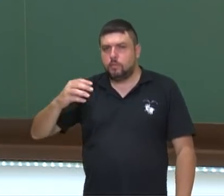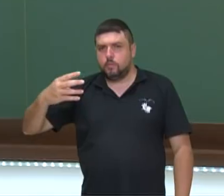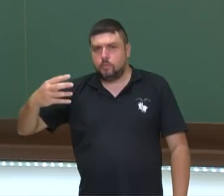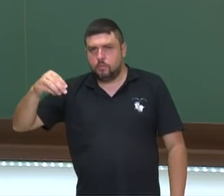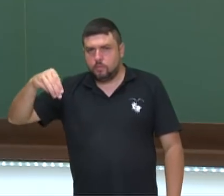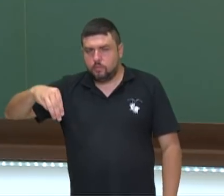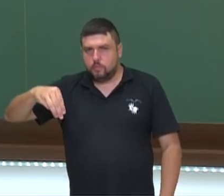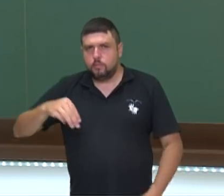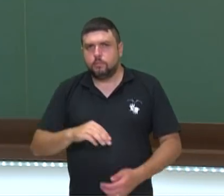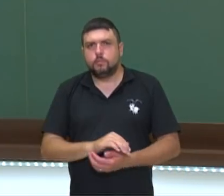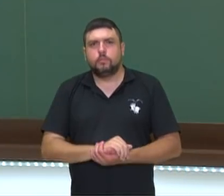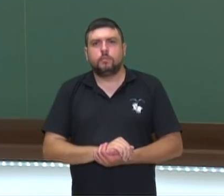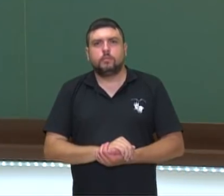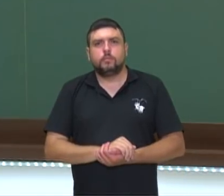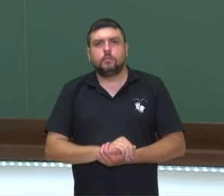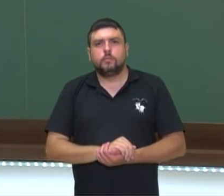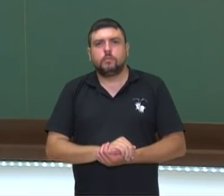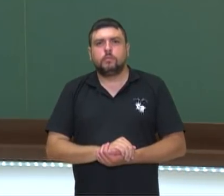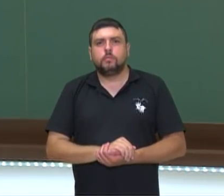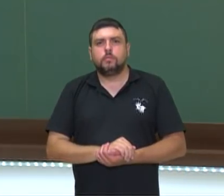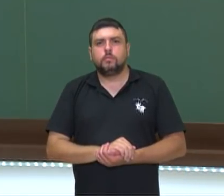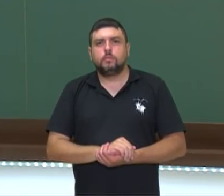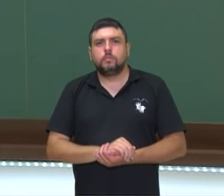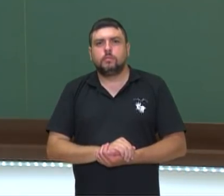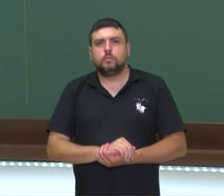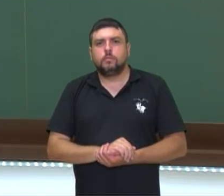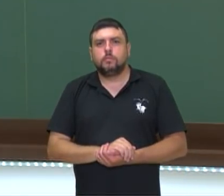29,04 metros. A resposta, se é um